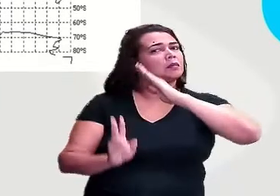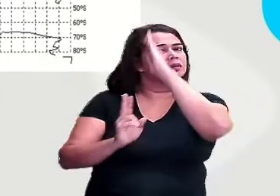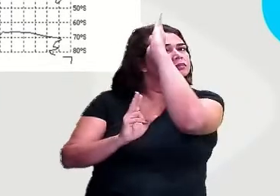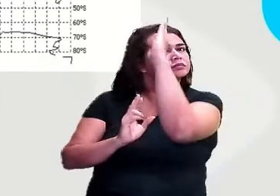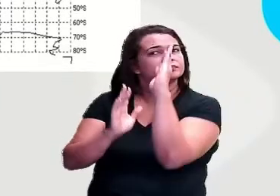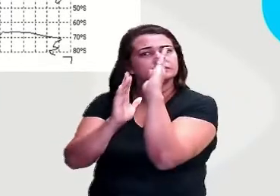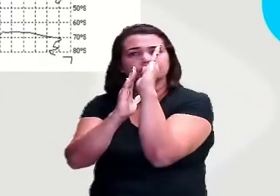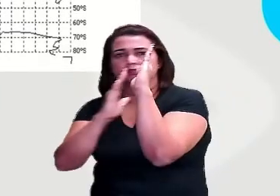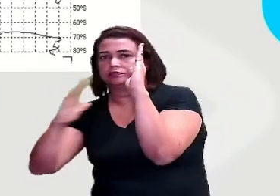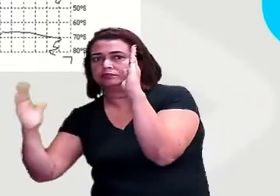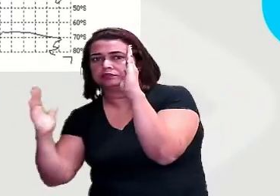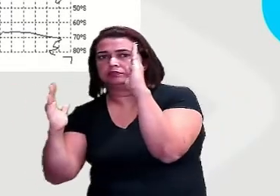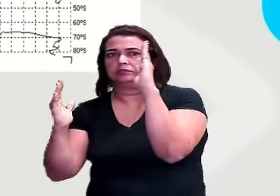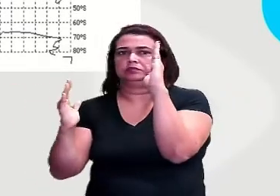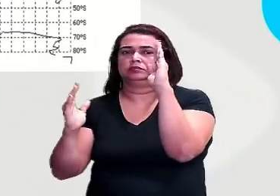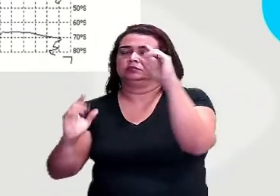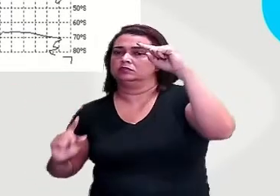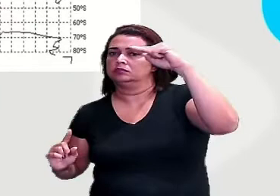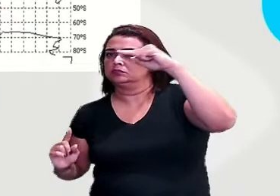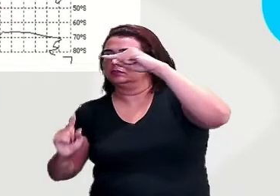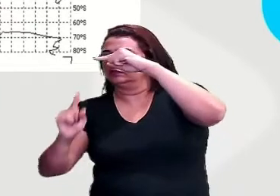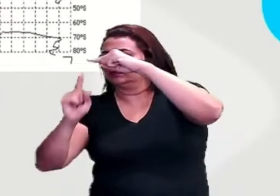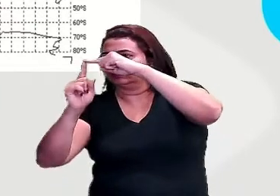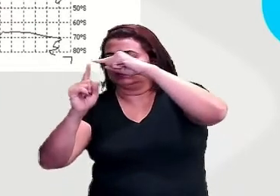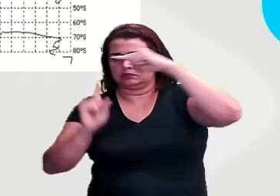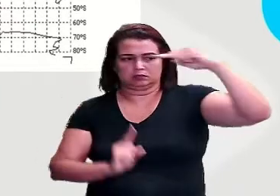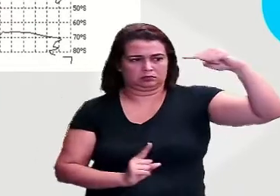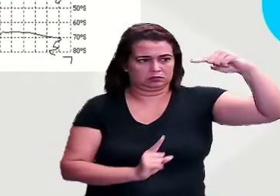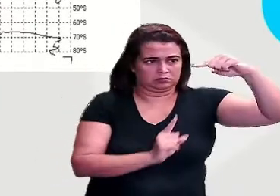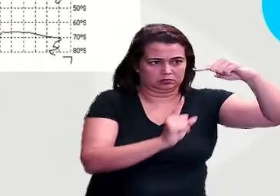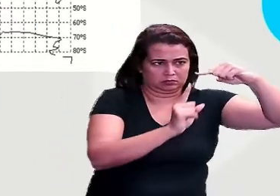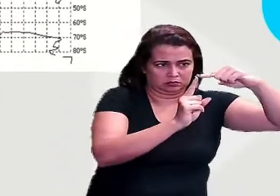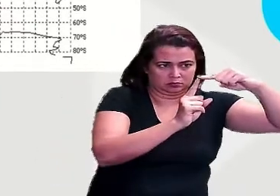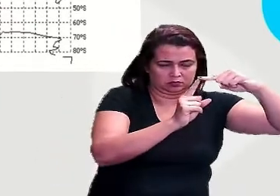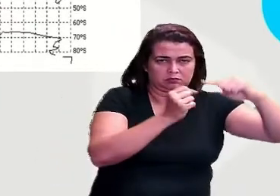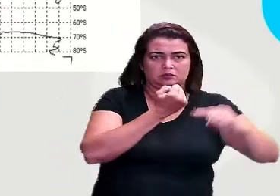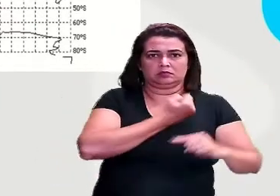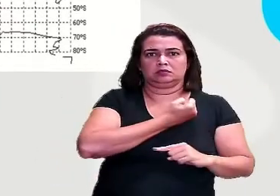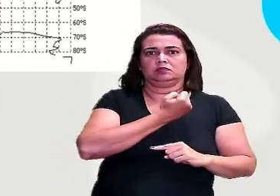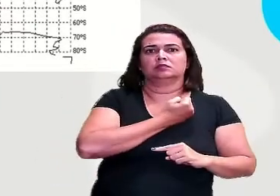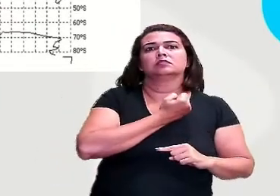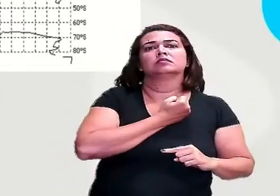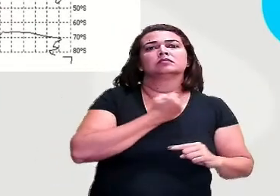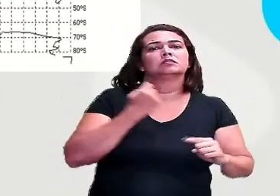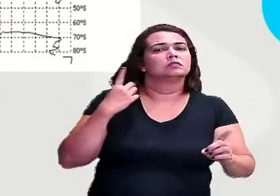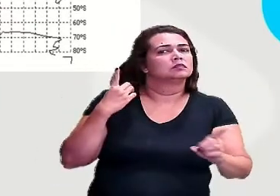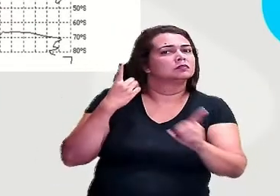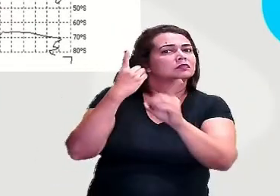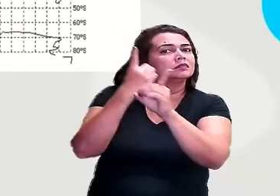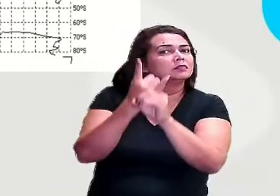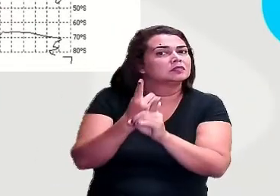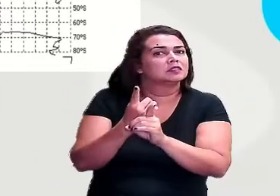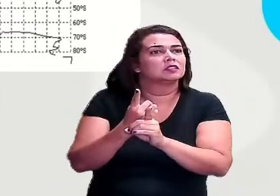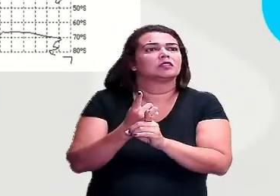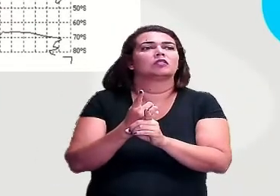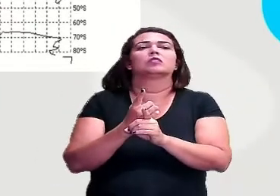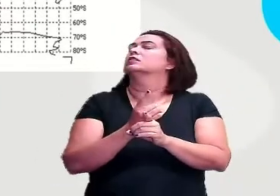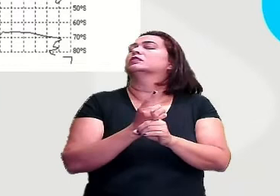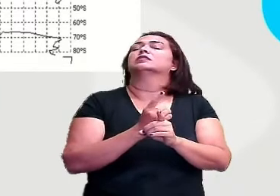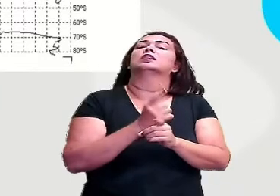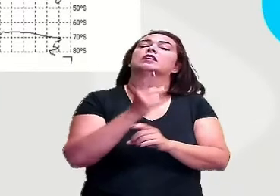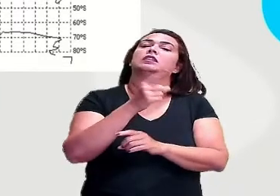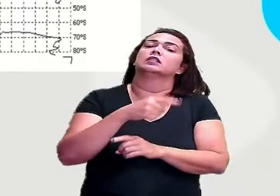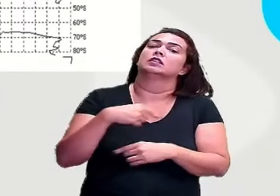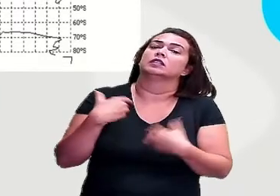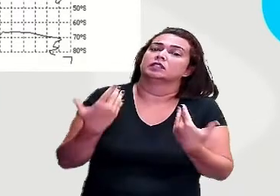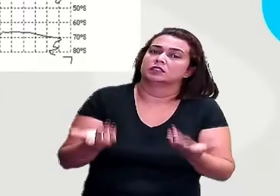sentido leste. E essa dinâmica, né, esse cruzamento é que vai definir o ponto e a partir daí seria